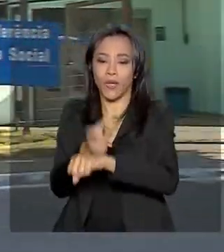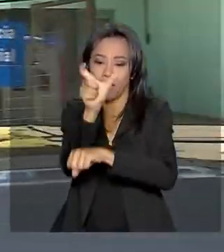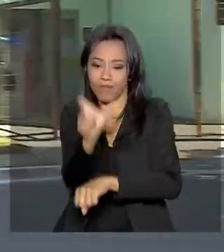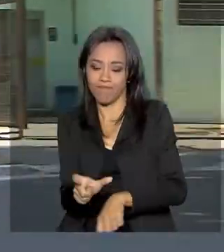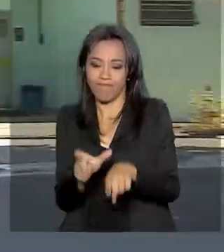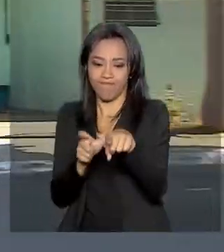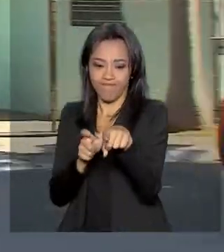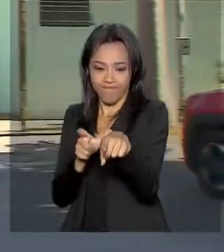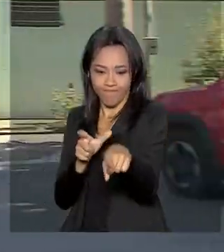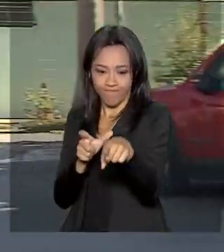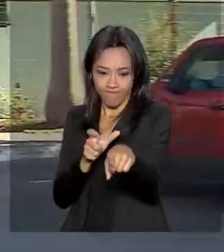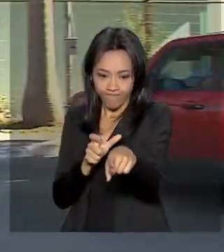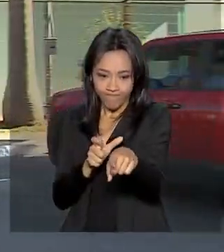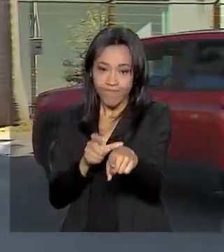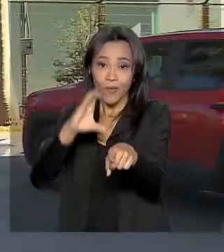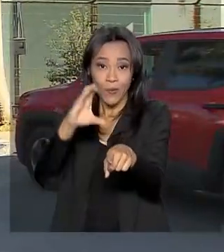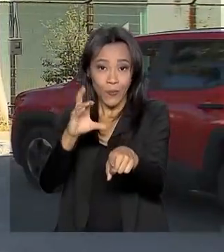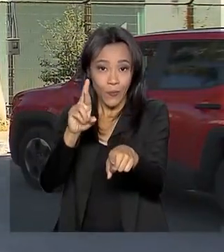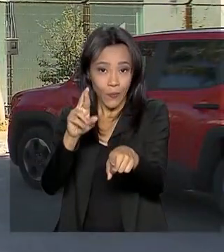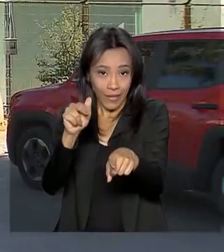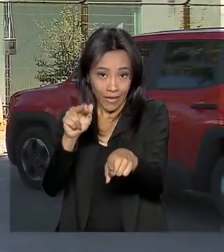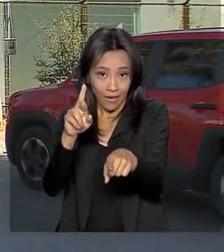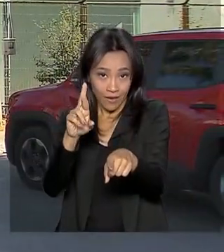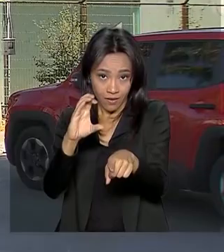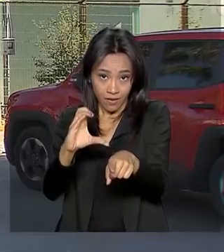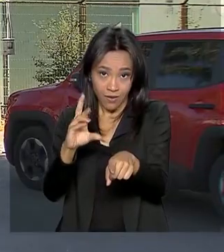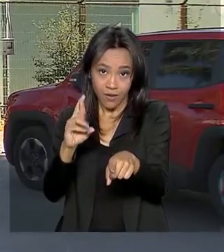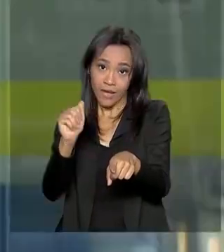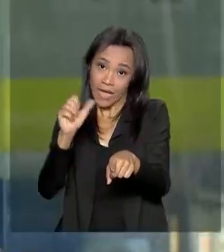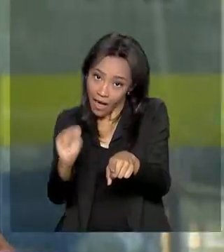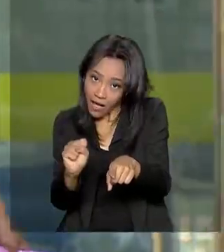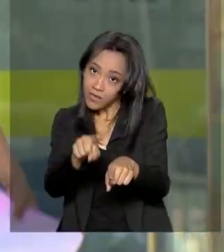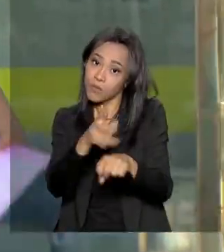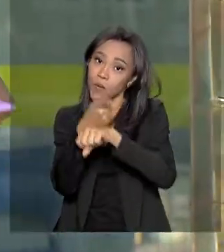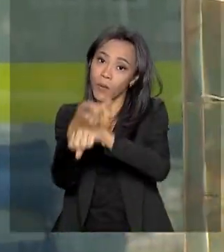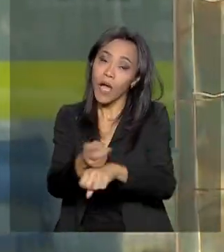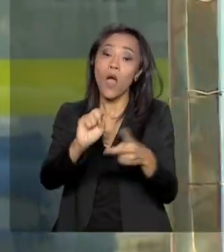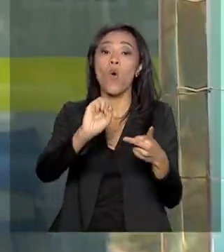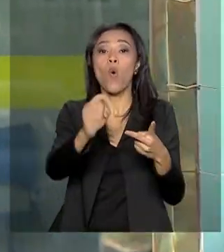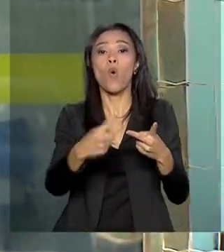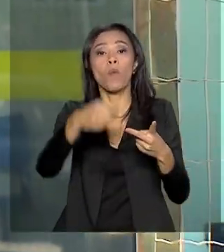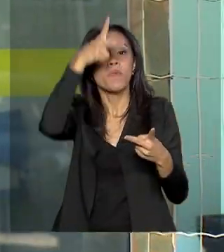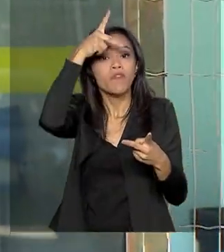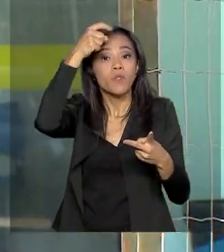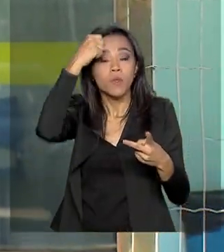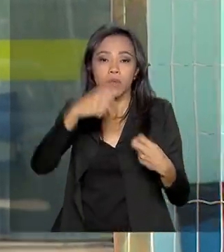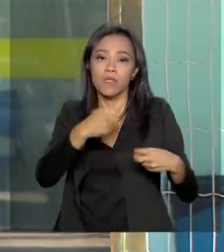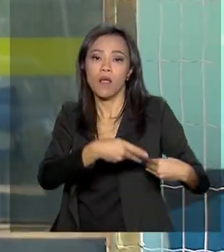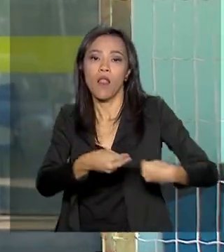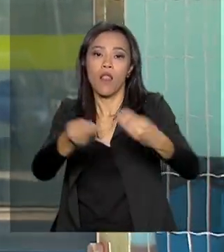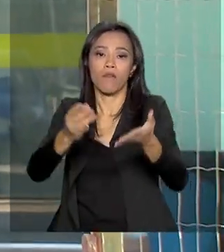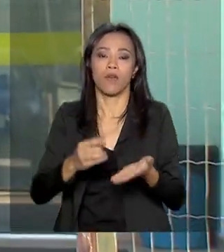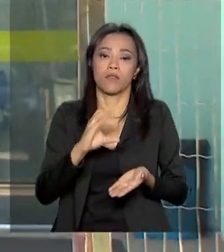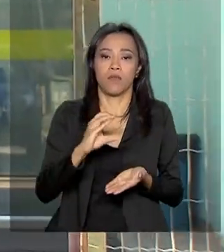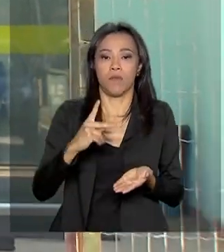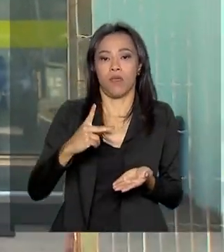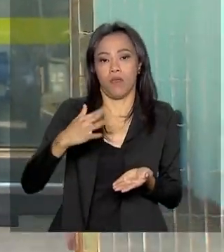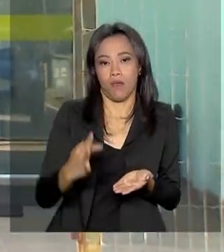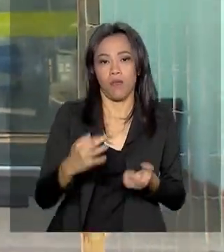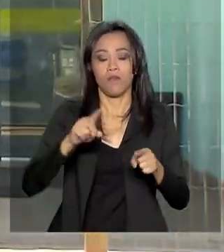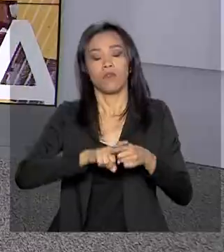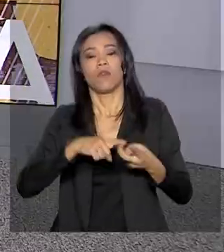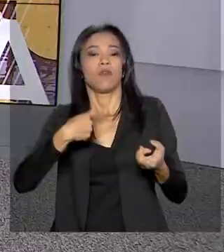referência de assistência social ou a prefeitura do município. É necessário levar CPF e comprovante de